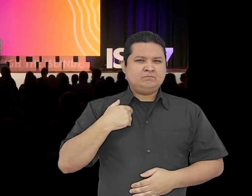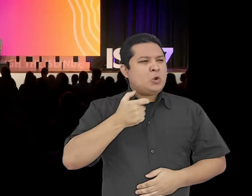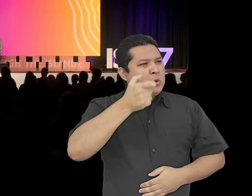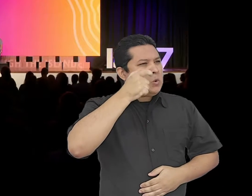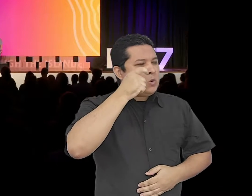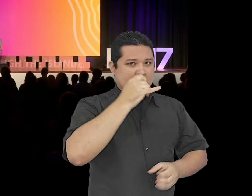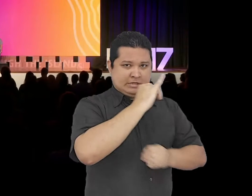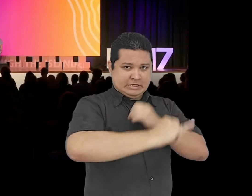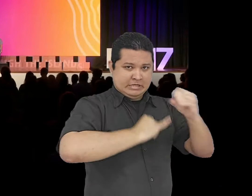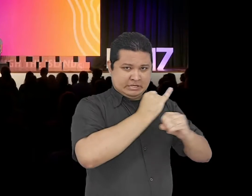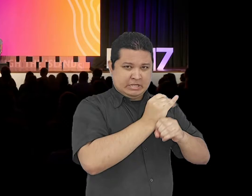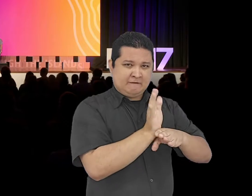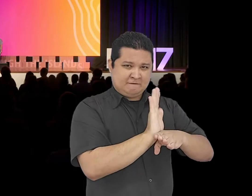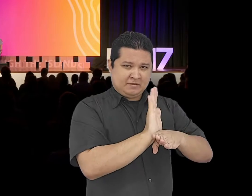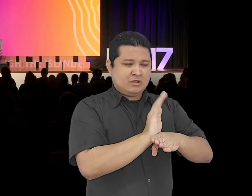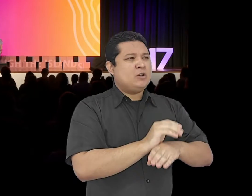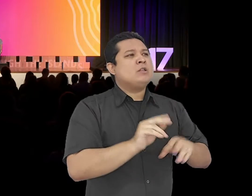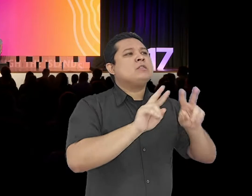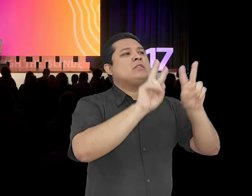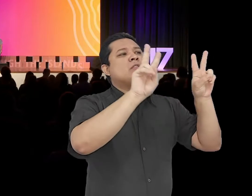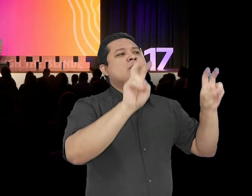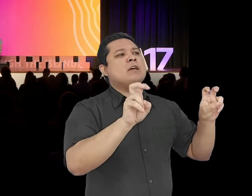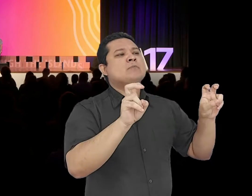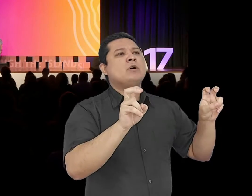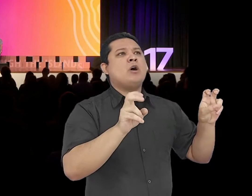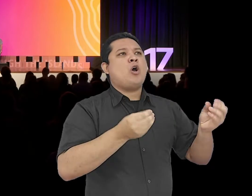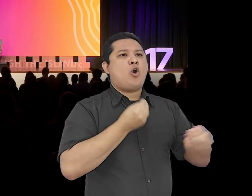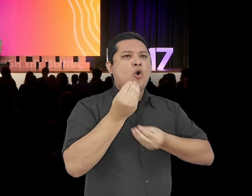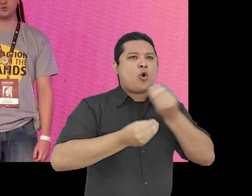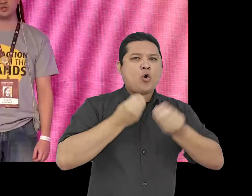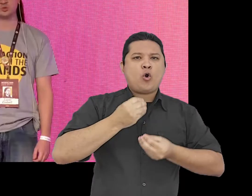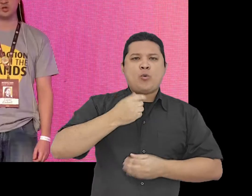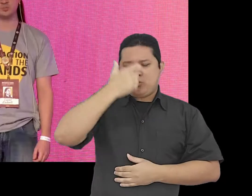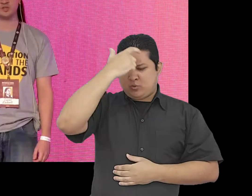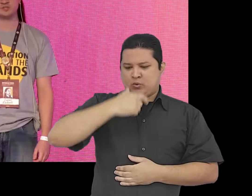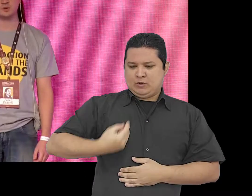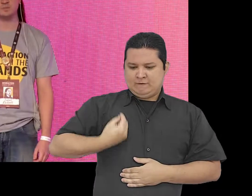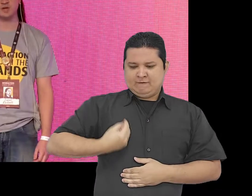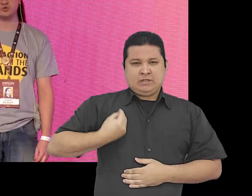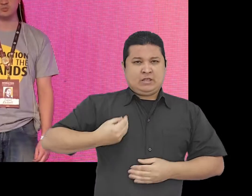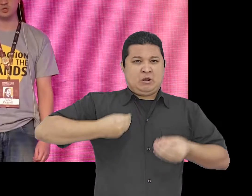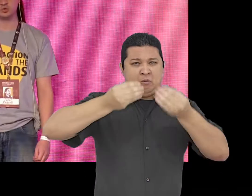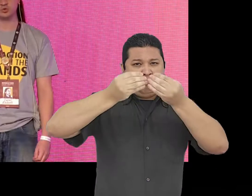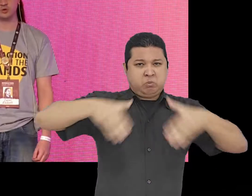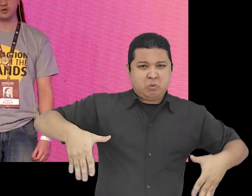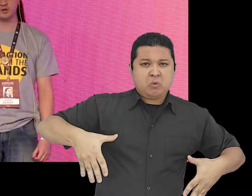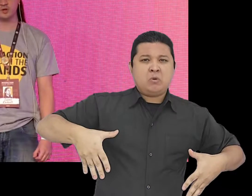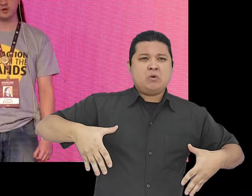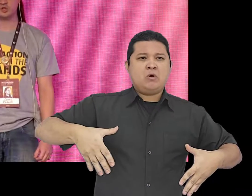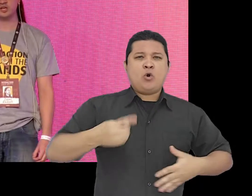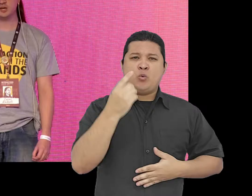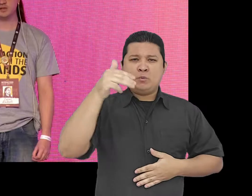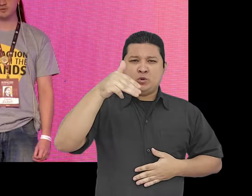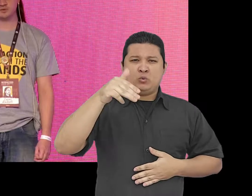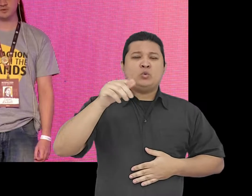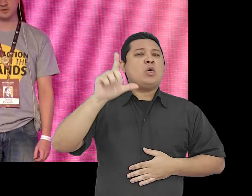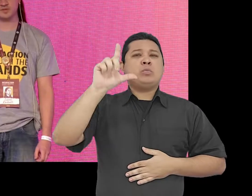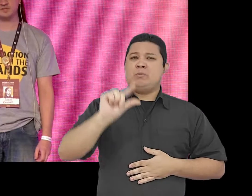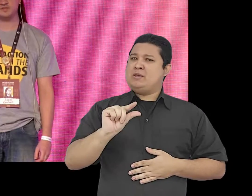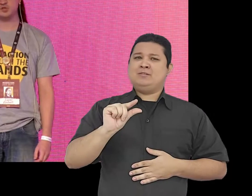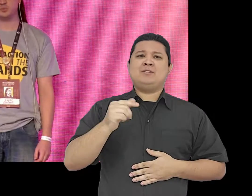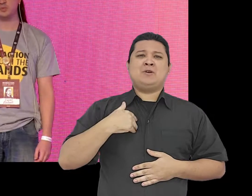assisti um vídeo na internet que era o título: Como destruir a sua reputação em menos de 1 minuto. Achei